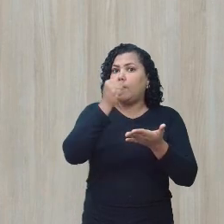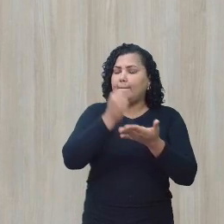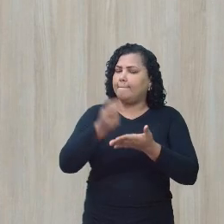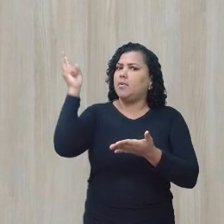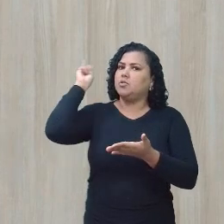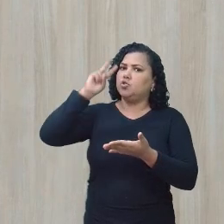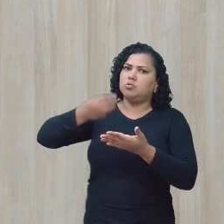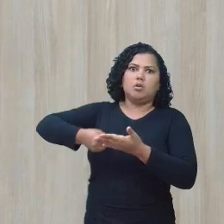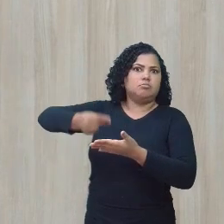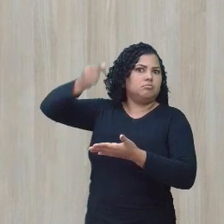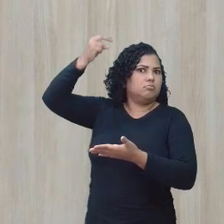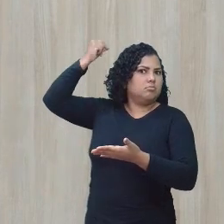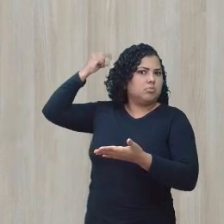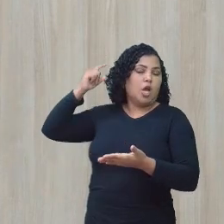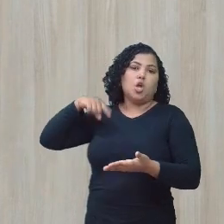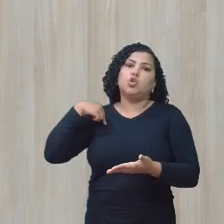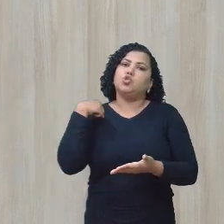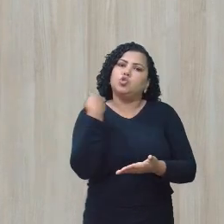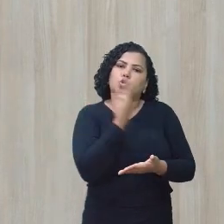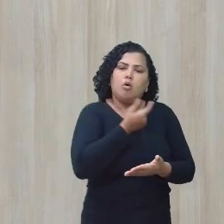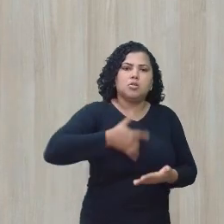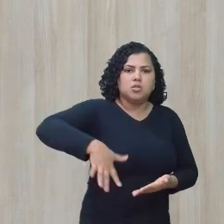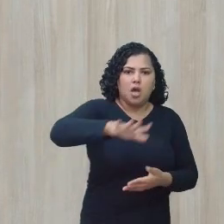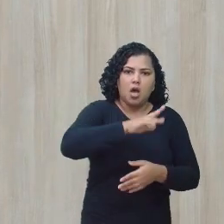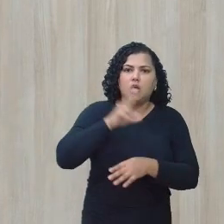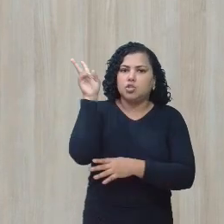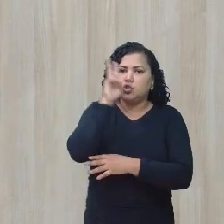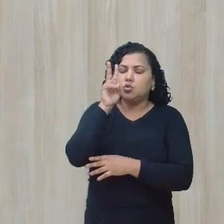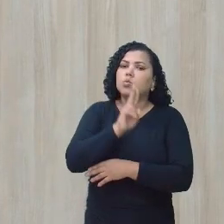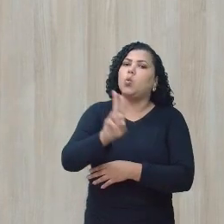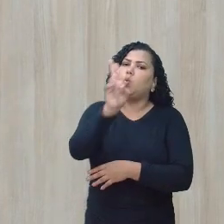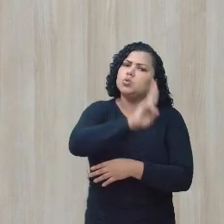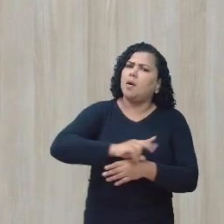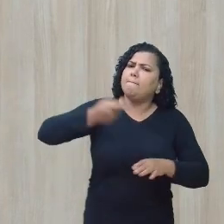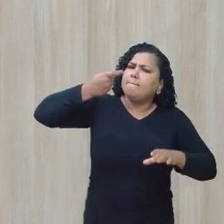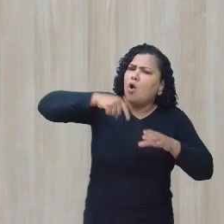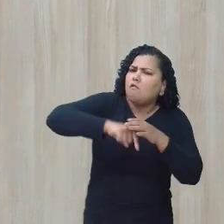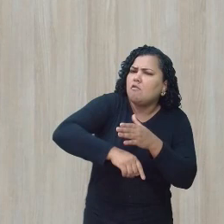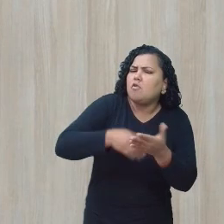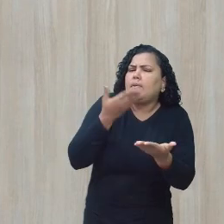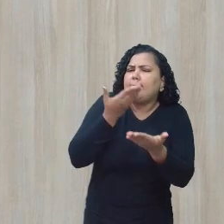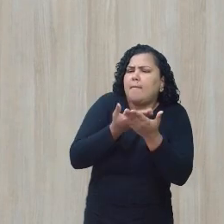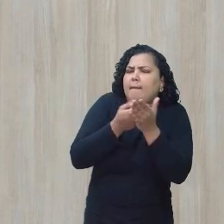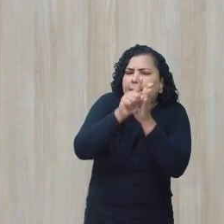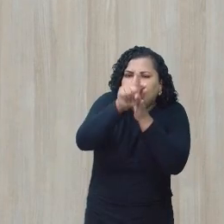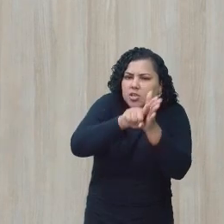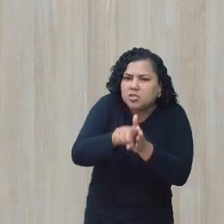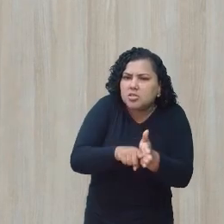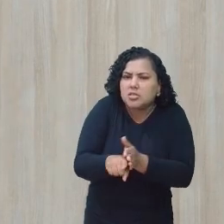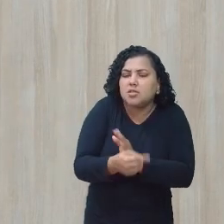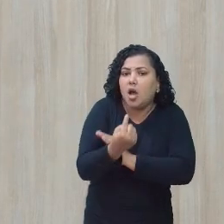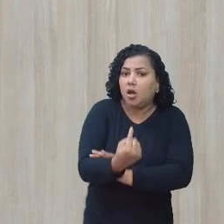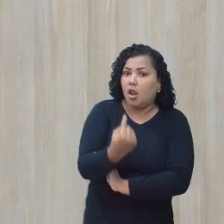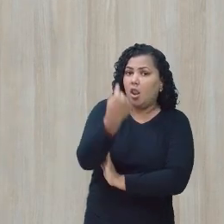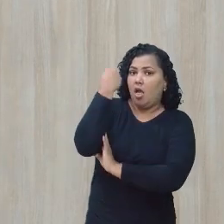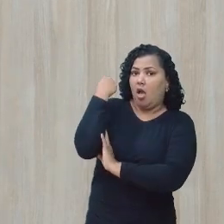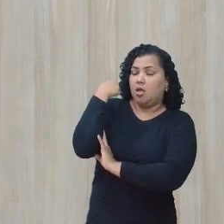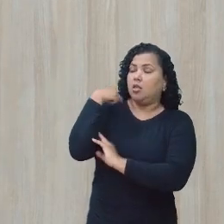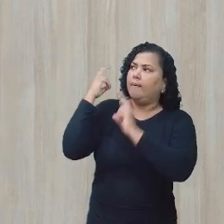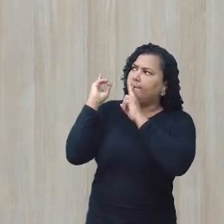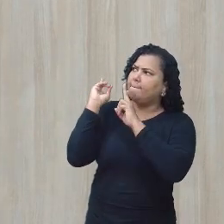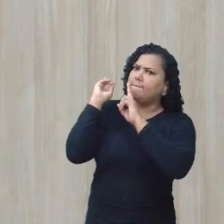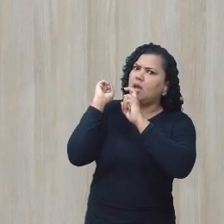justamente os registros que nós, historiadores, né, utilizamos para investigar mais sobre o passado, identificar mais, né,